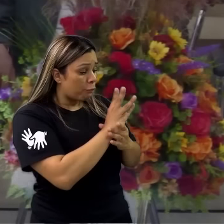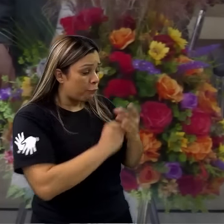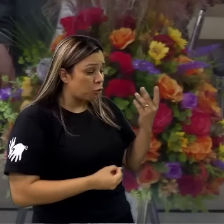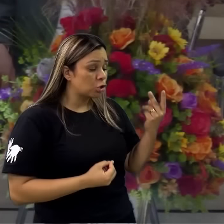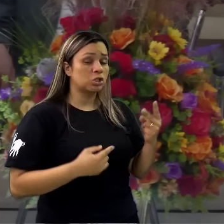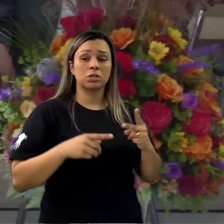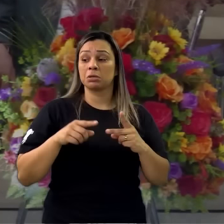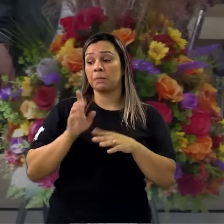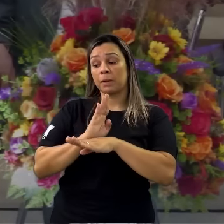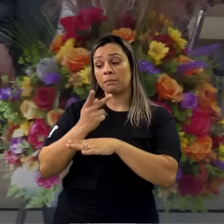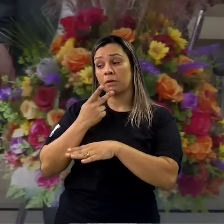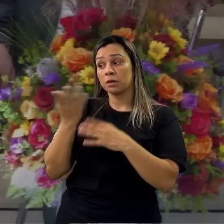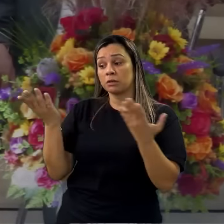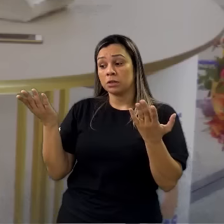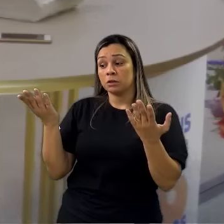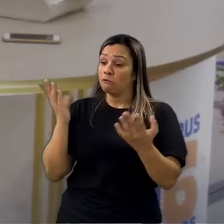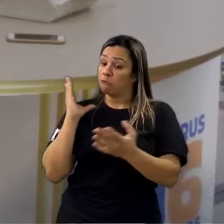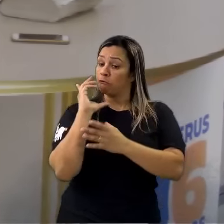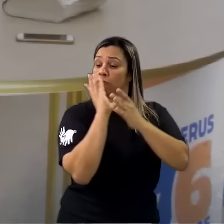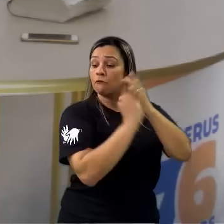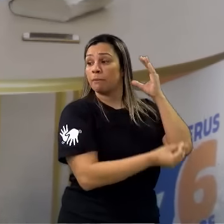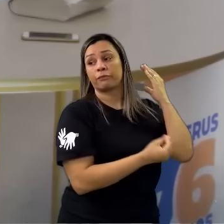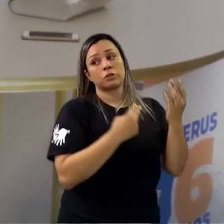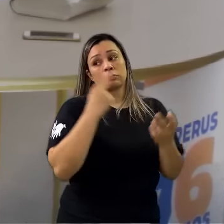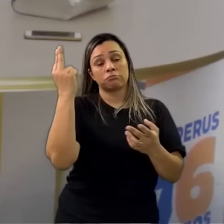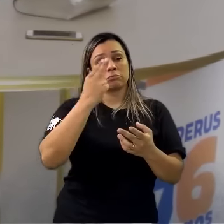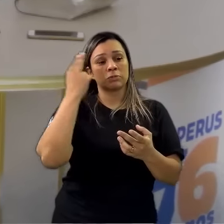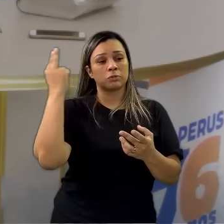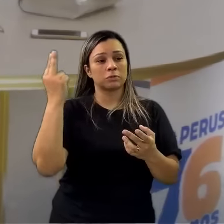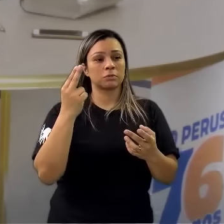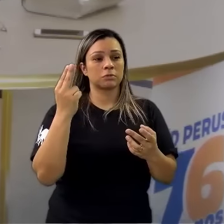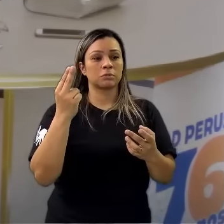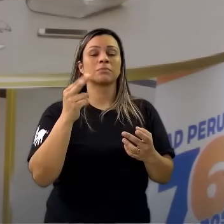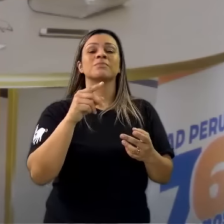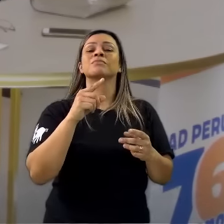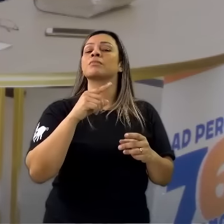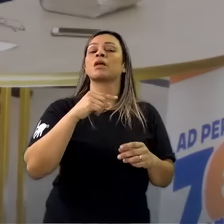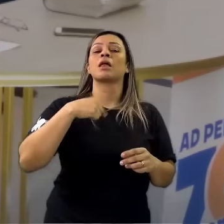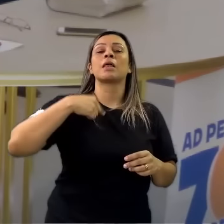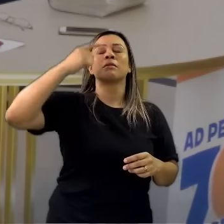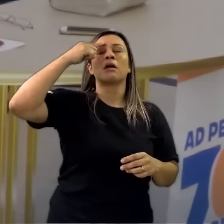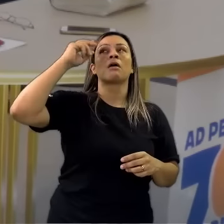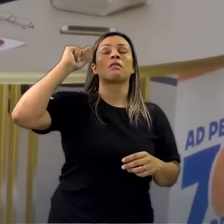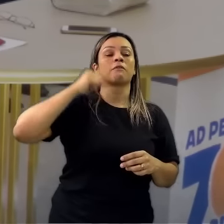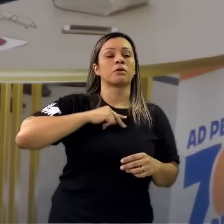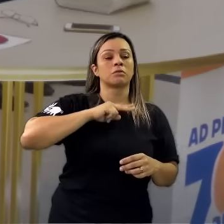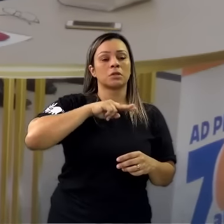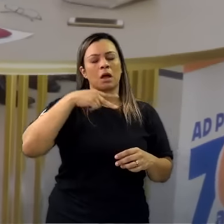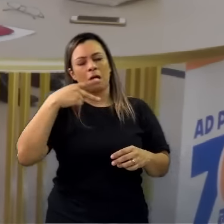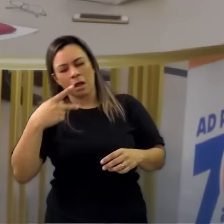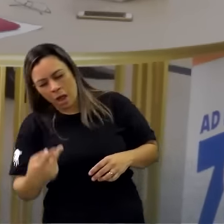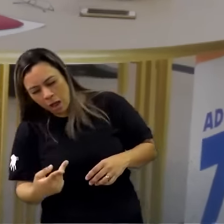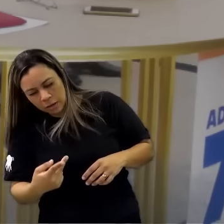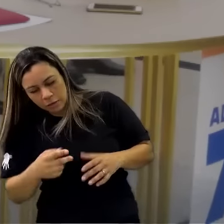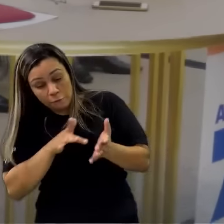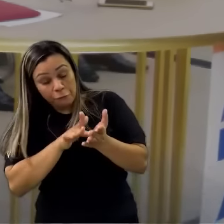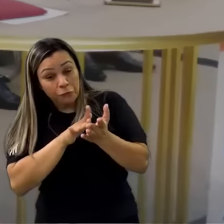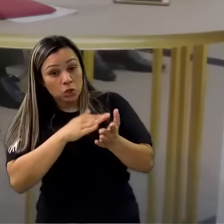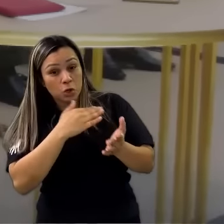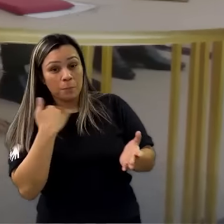pé eu vou morrer na pedrada só tem uma coisa que eu posso fazer o texto diz que ele cai no chão e finge de morto alguém pega pedra e diz dá mais uma não precisa dar não